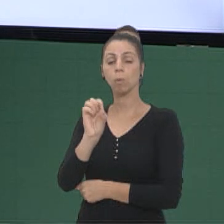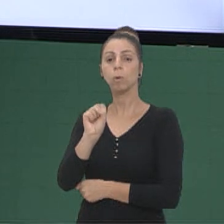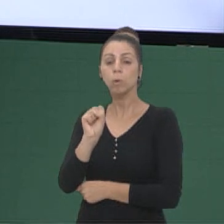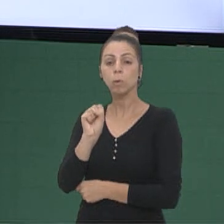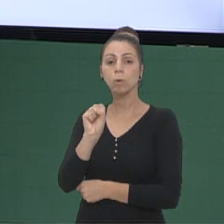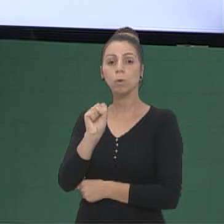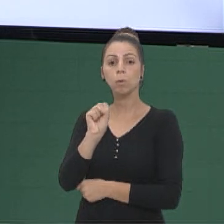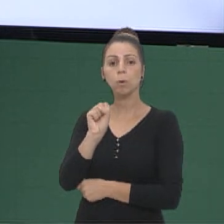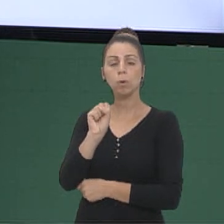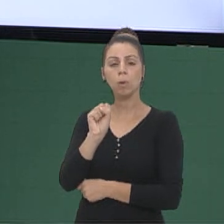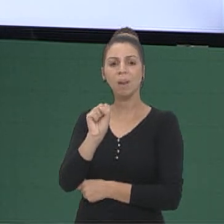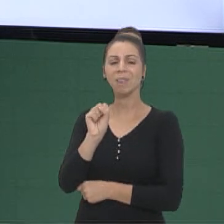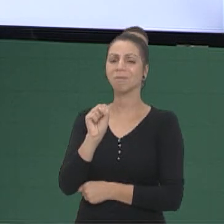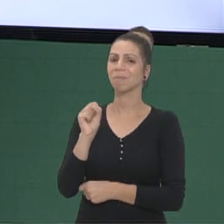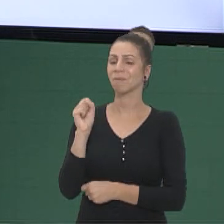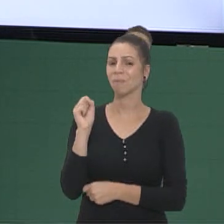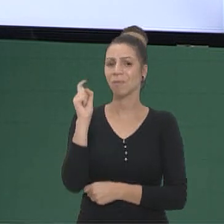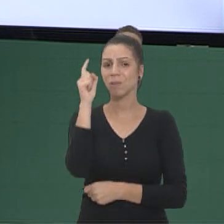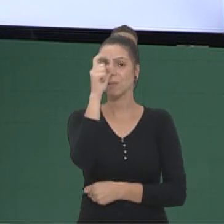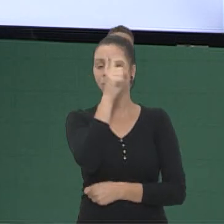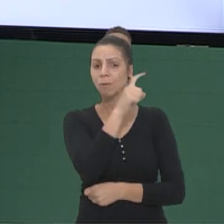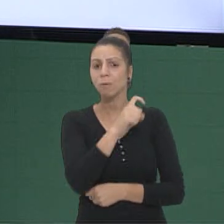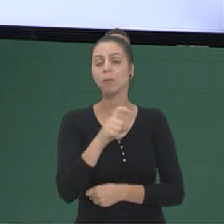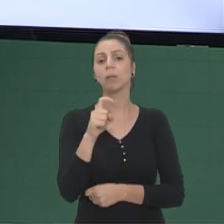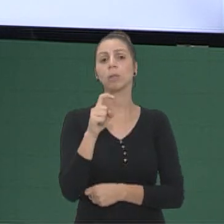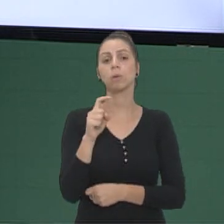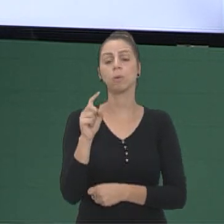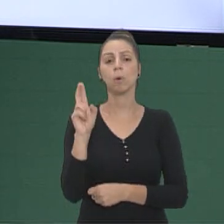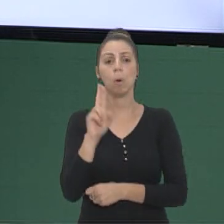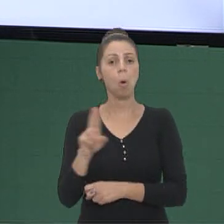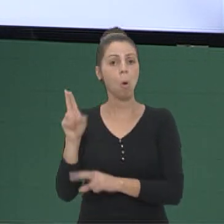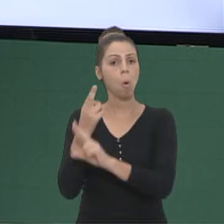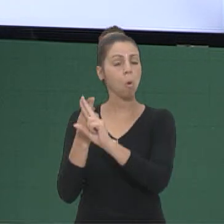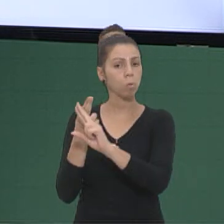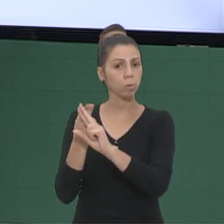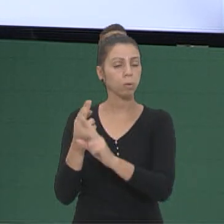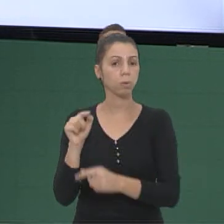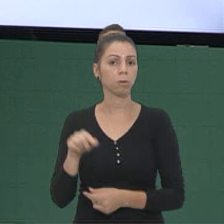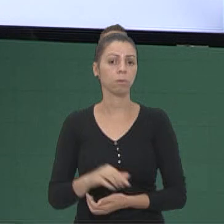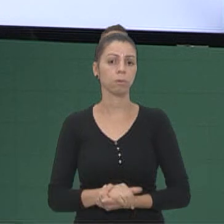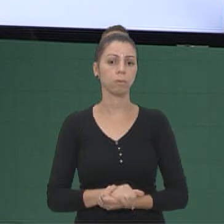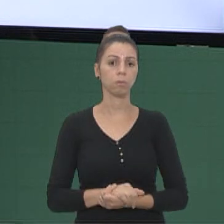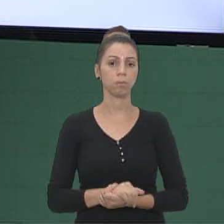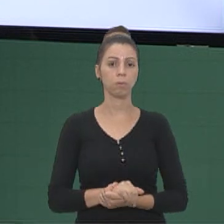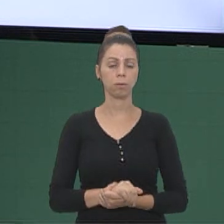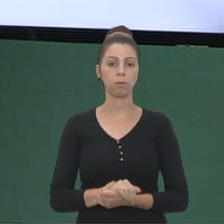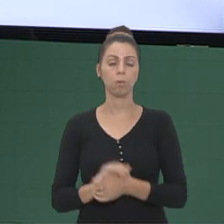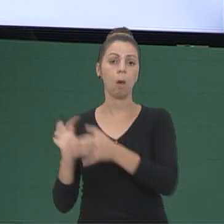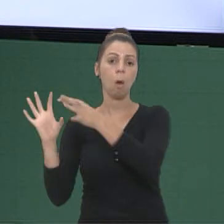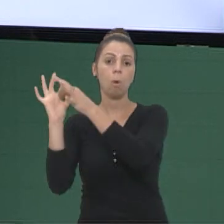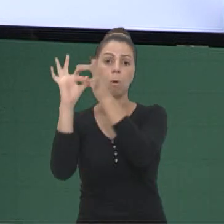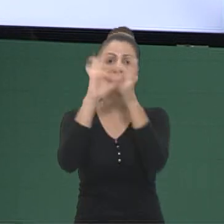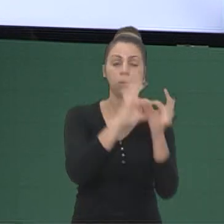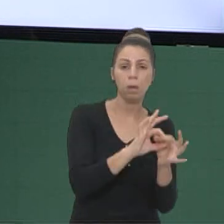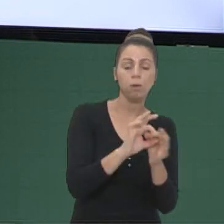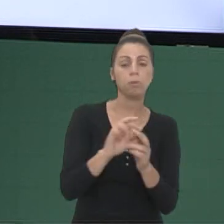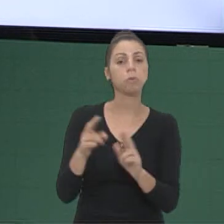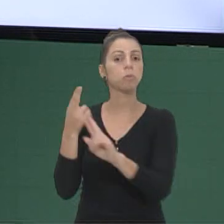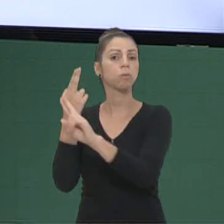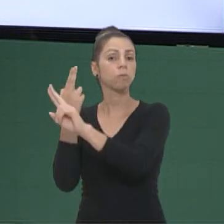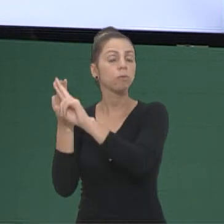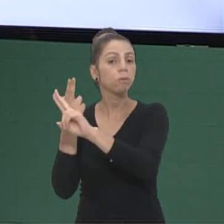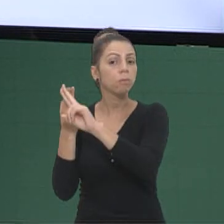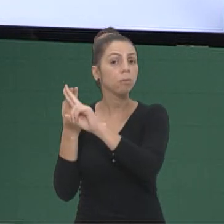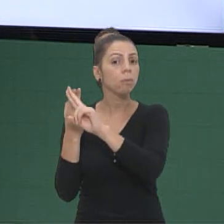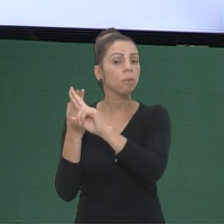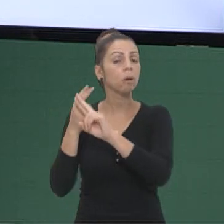Dificilmente é feito uso no contexto latino-americano. Ok? Vejam que importante. Contextos de uso, já que estamos